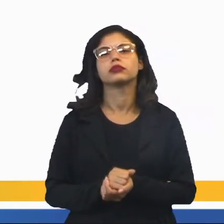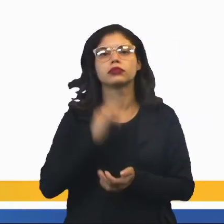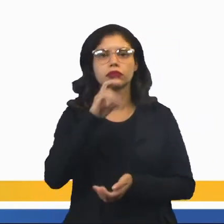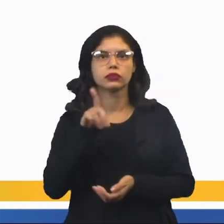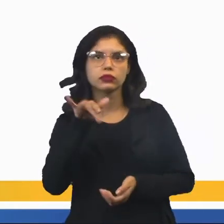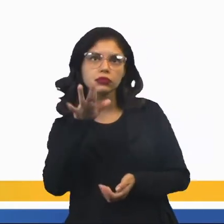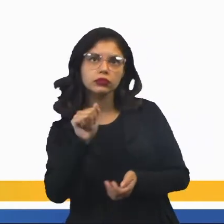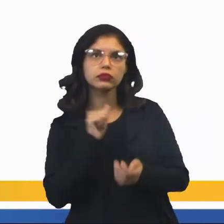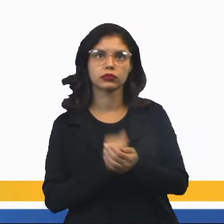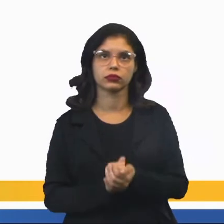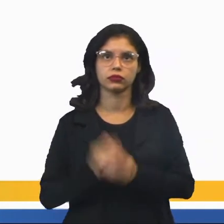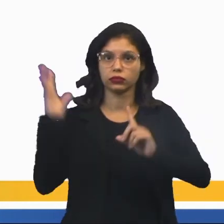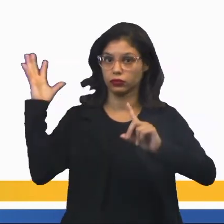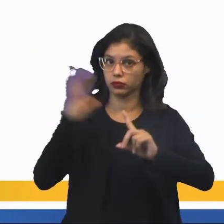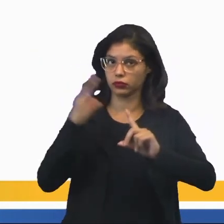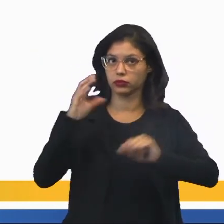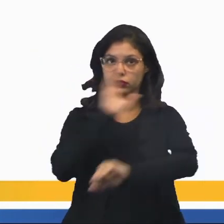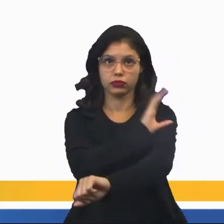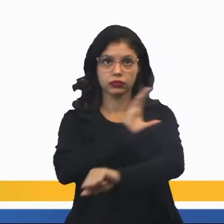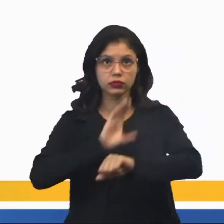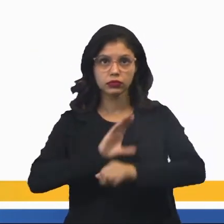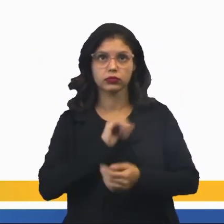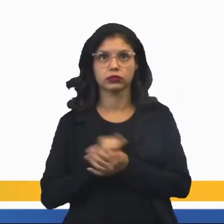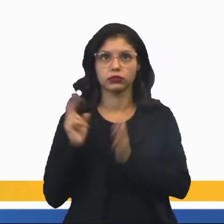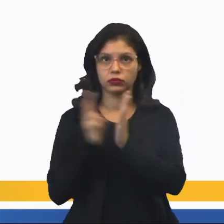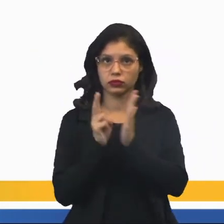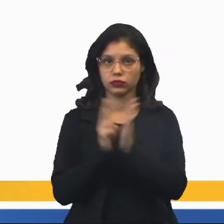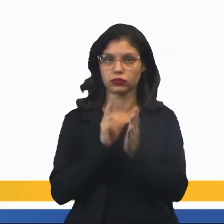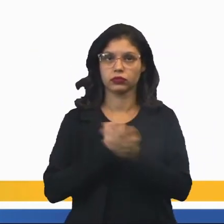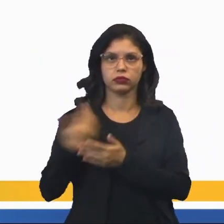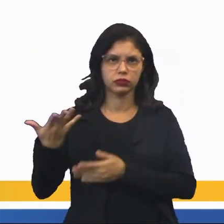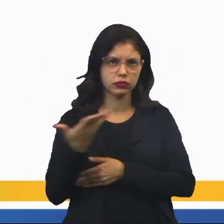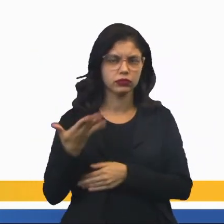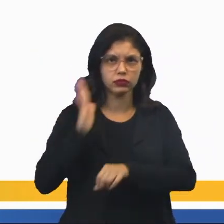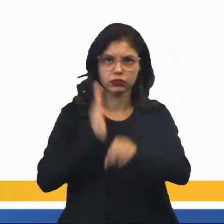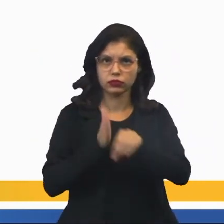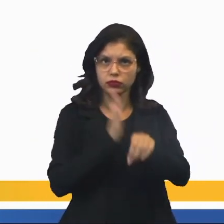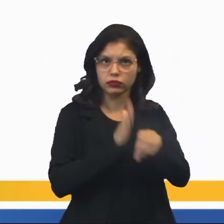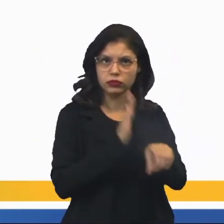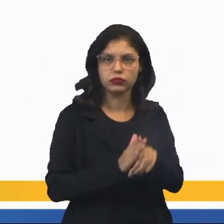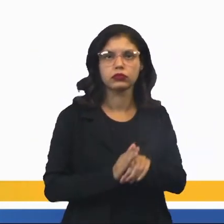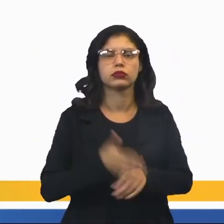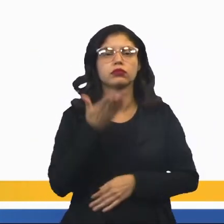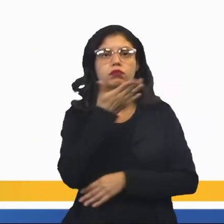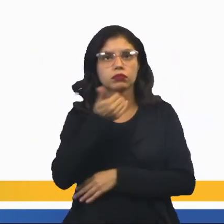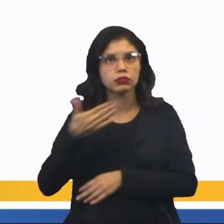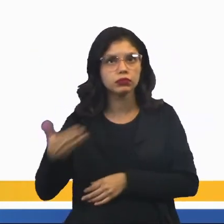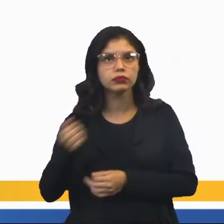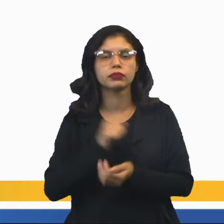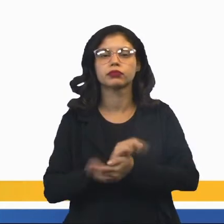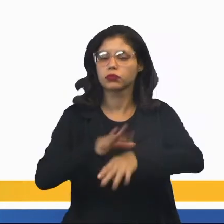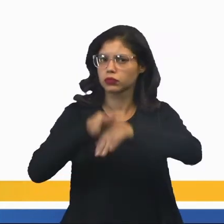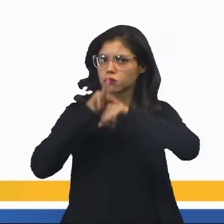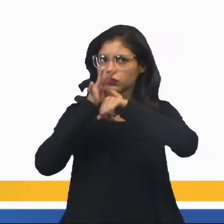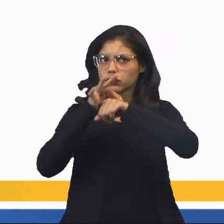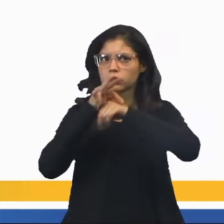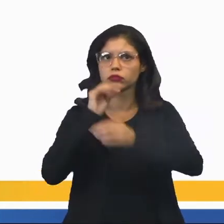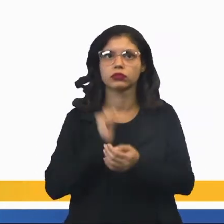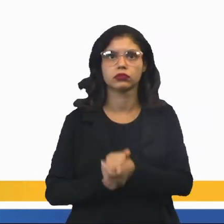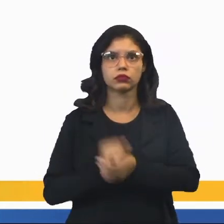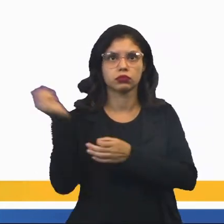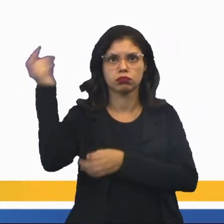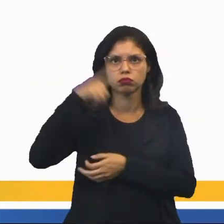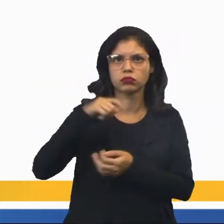A culinária é influenciada pela cultura indígena, baseada na mandioca e em peixes. A carne de